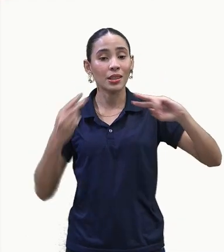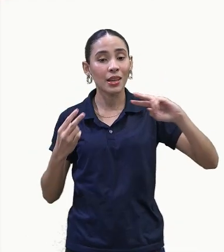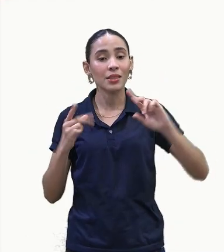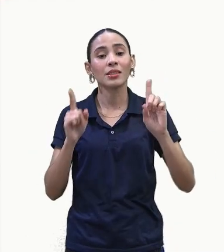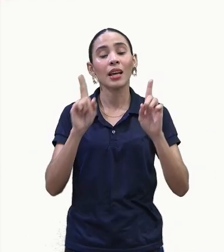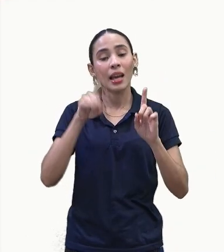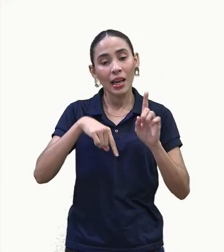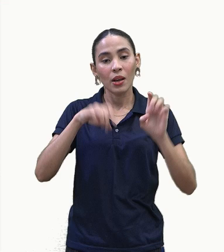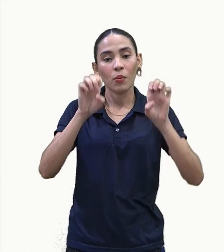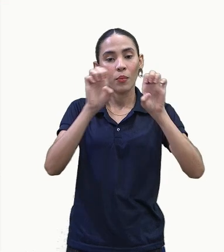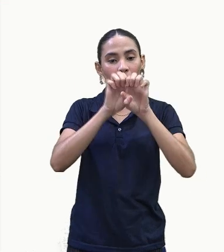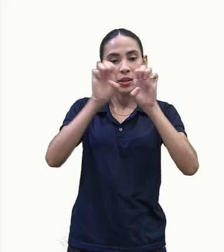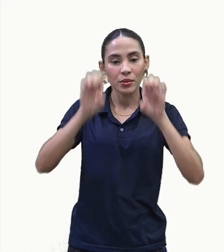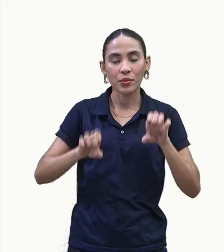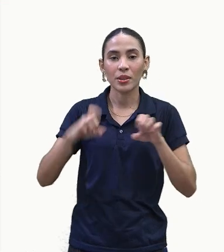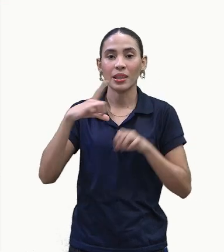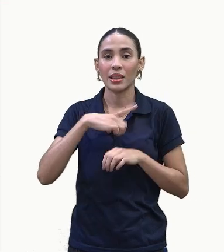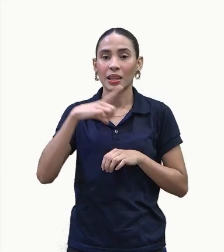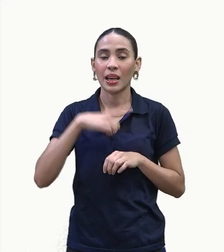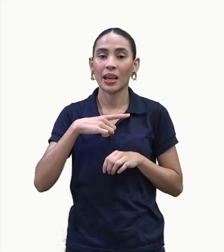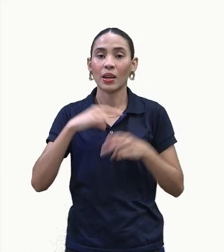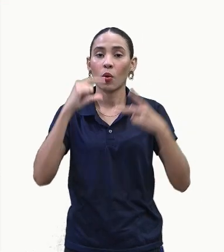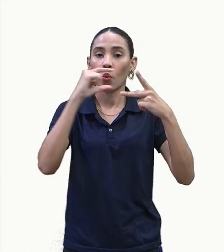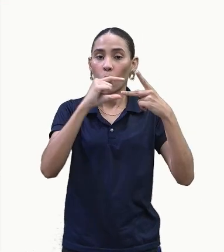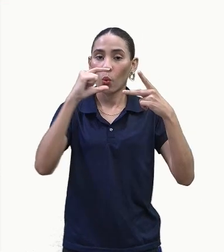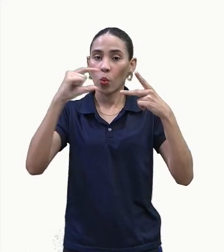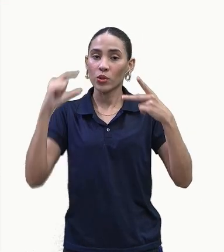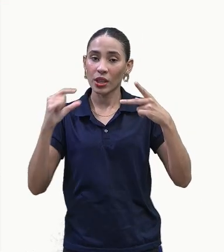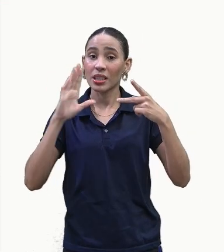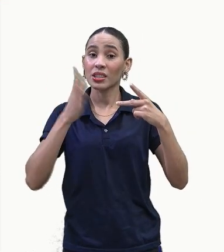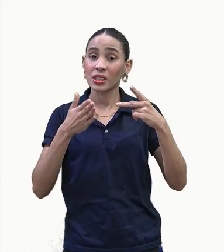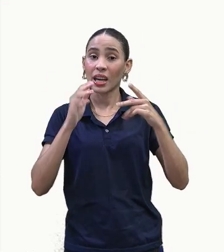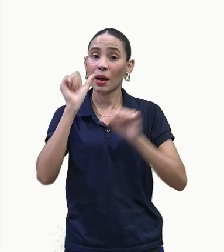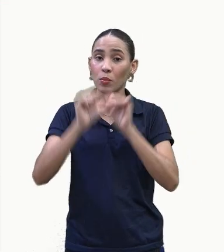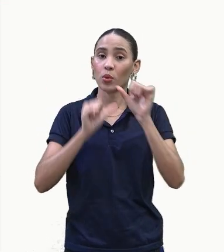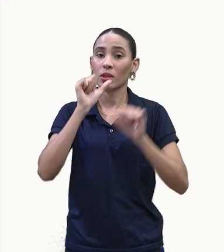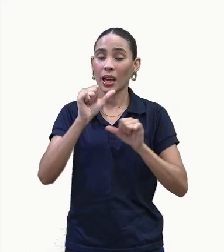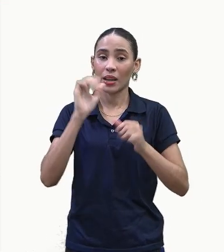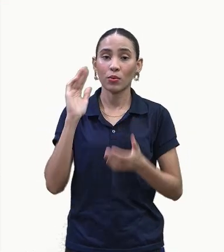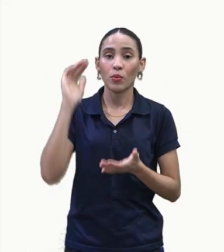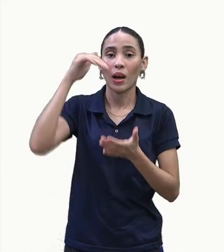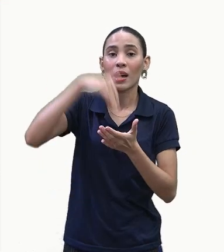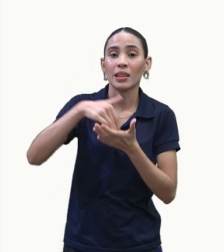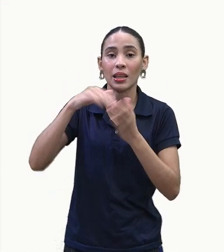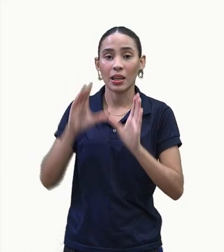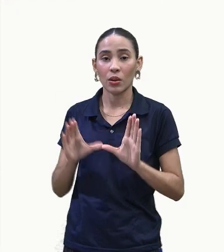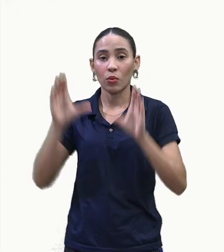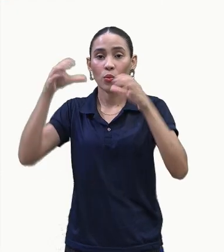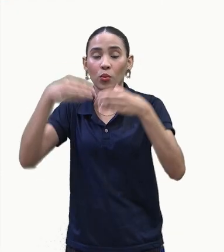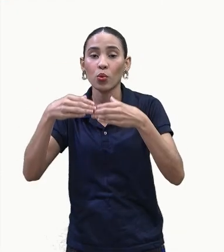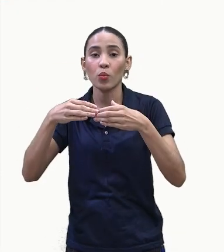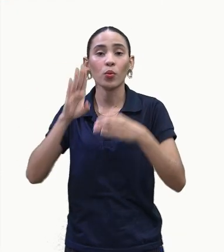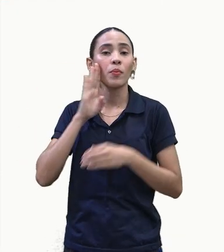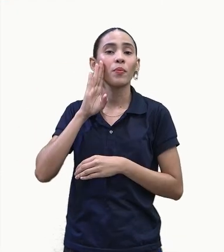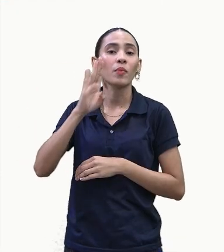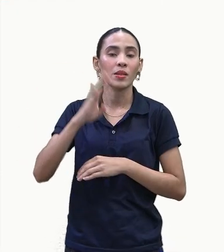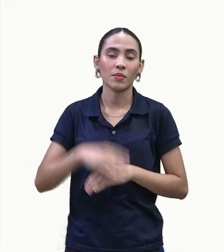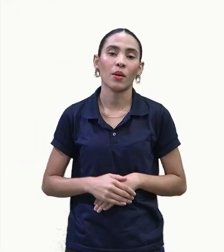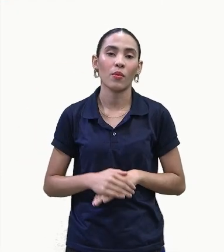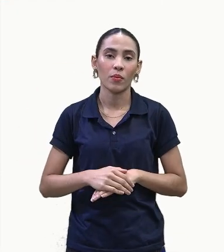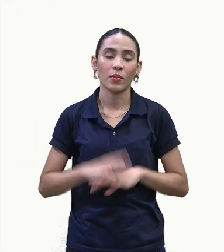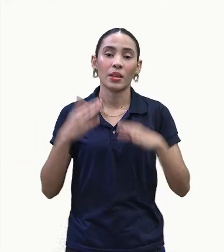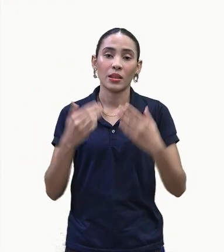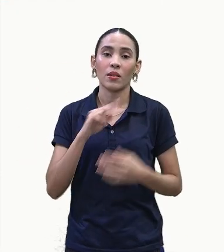uma estrutura que carrega o gene modificado até o organismo-alvo. No caso, o nosso